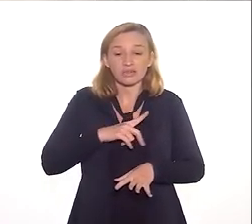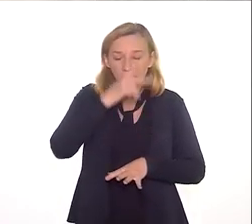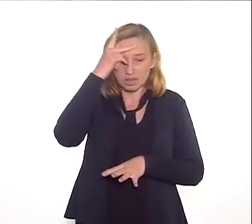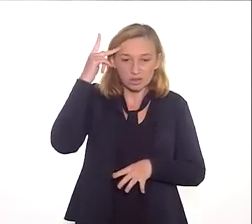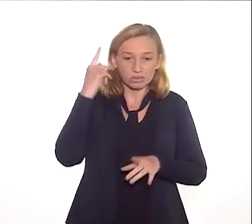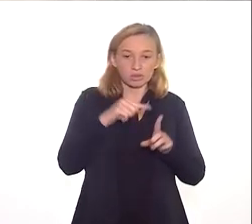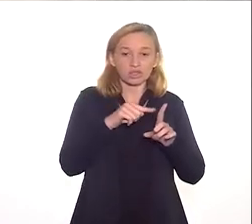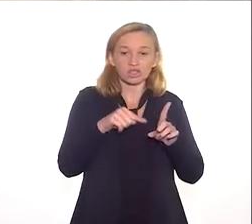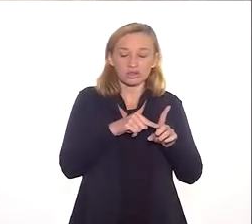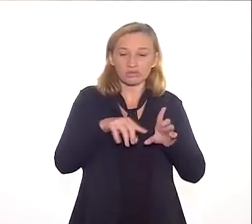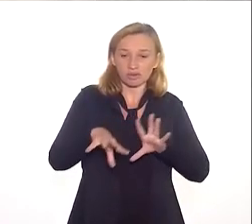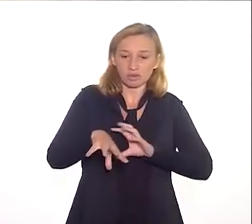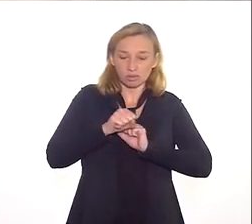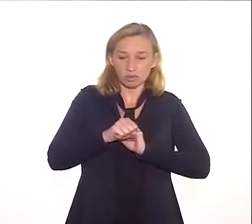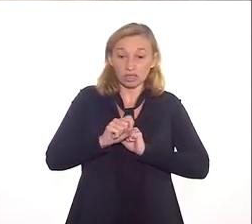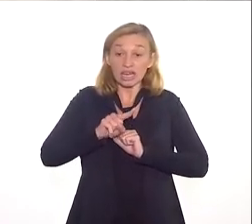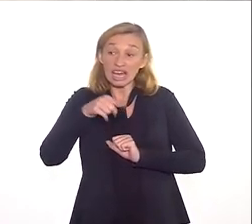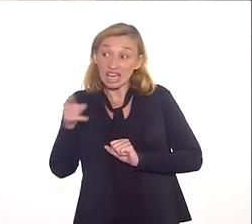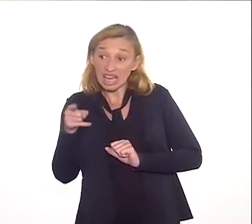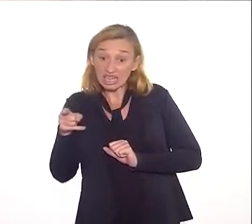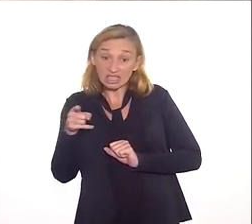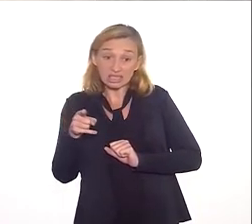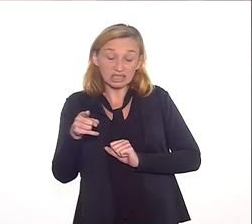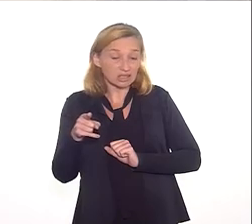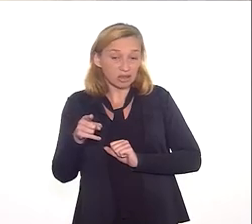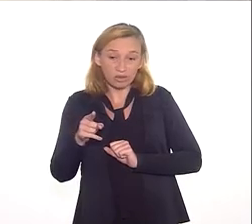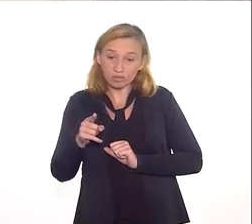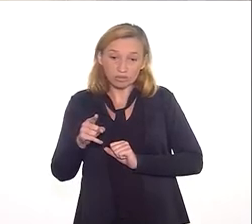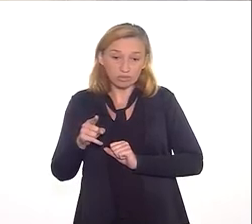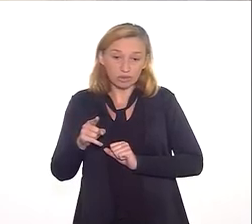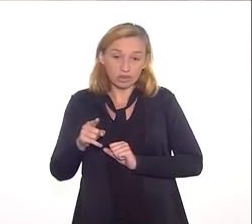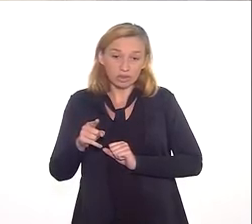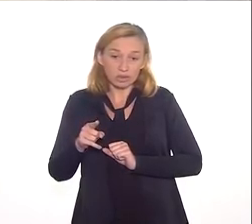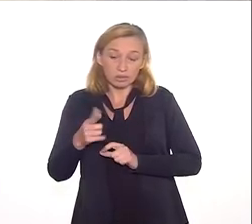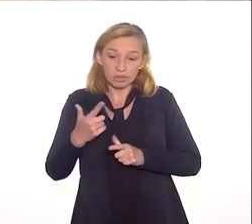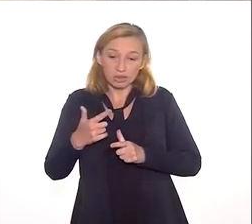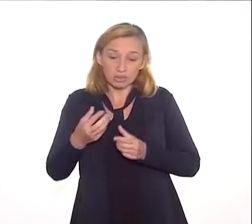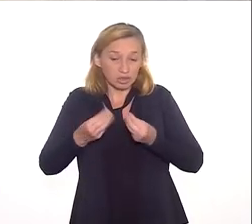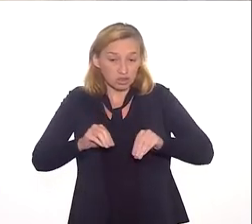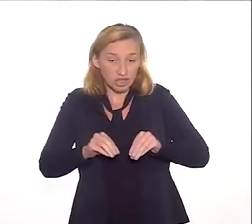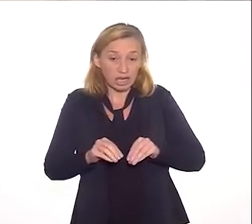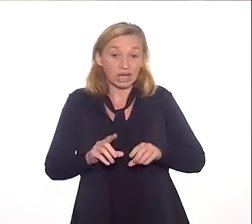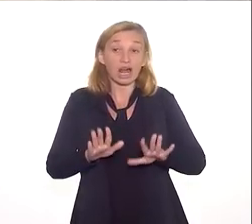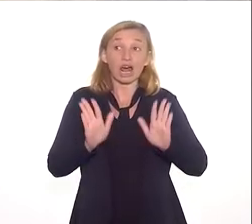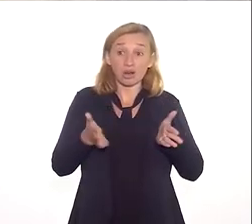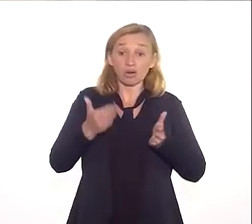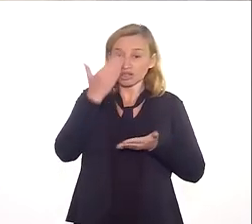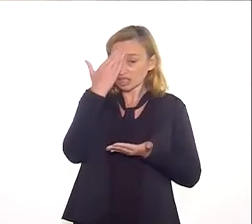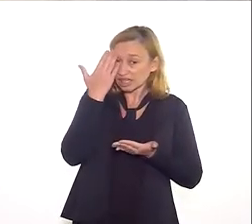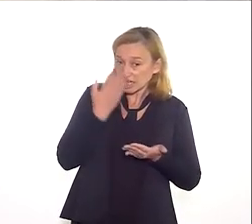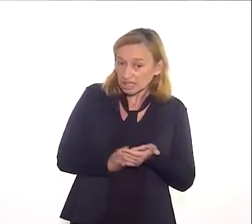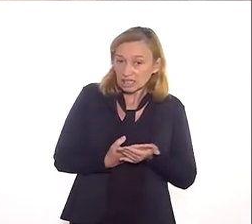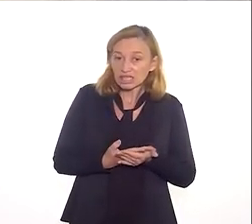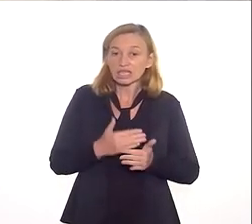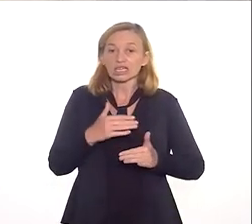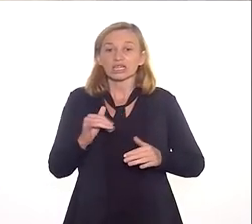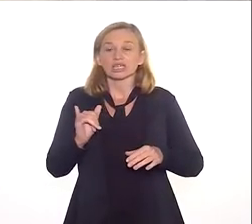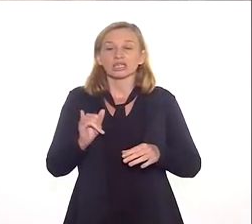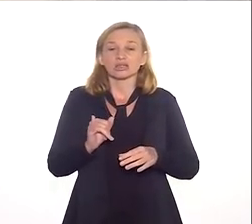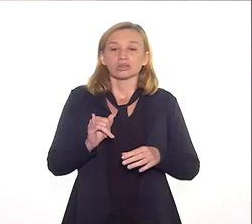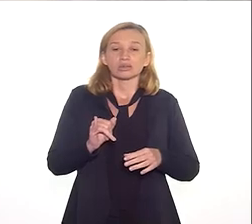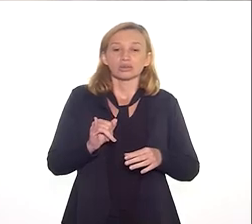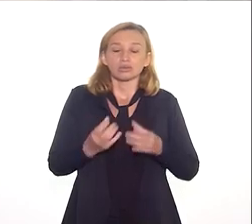não complicaram, né? Como para aquelas pacientes que serão vacinadas a partir de agora, a gente acredita que esse mecanismo